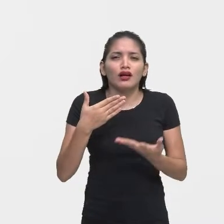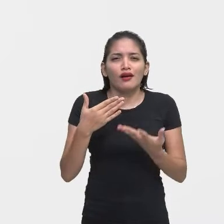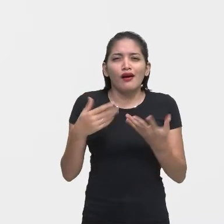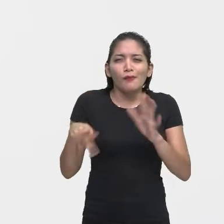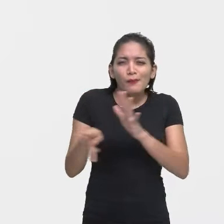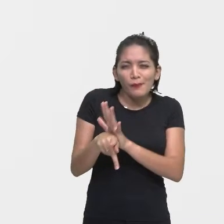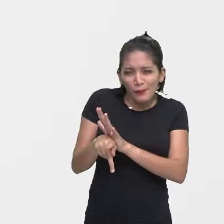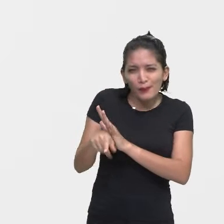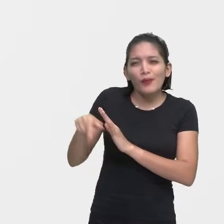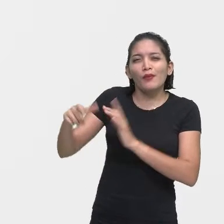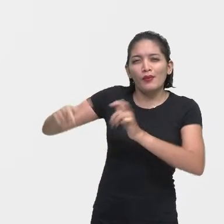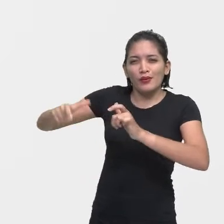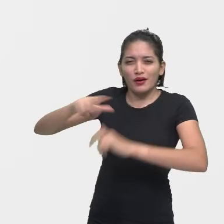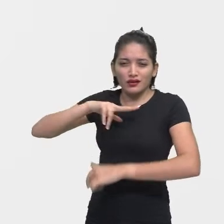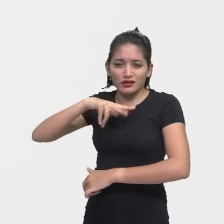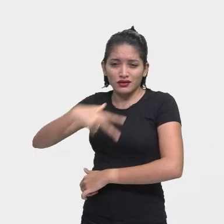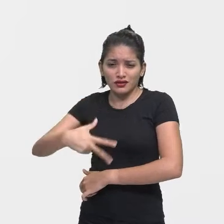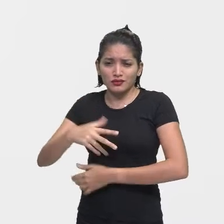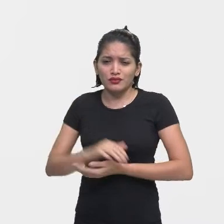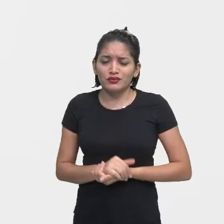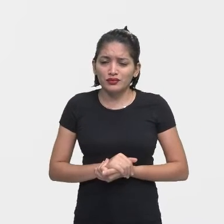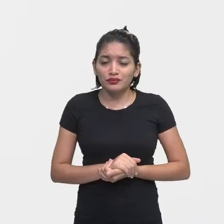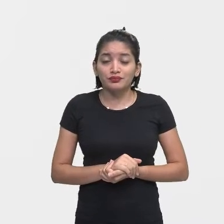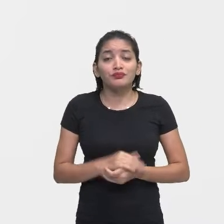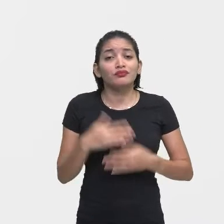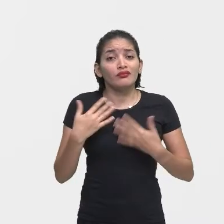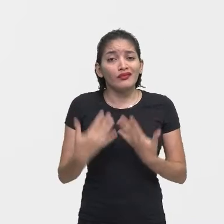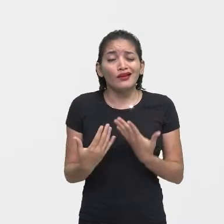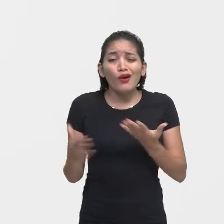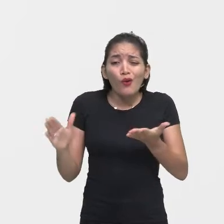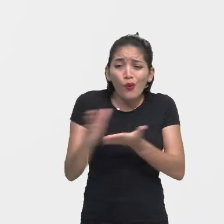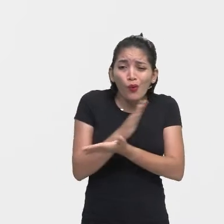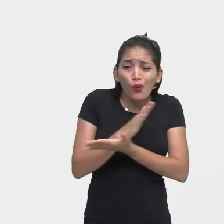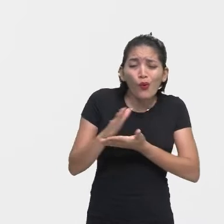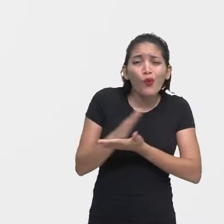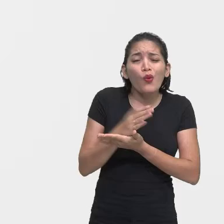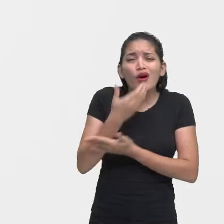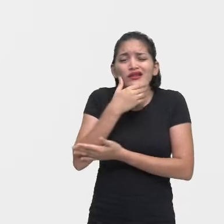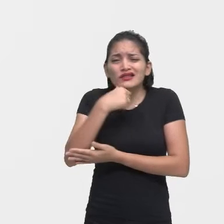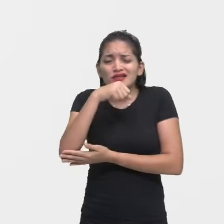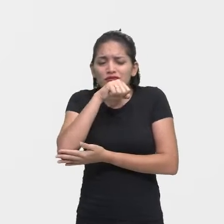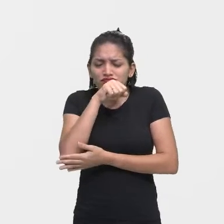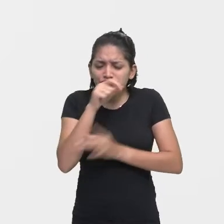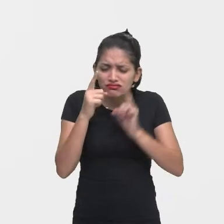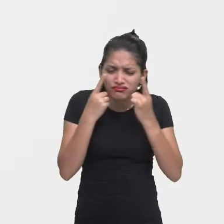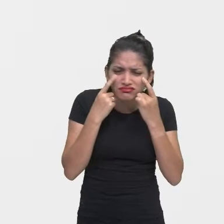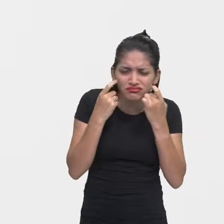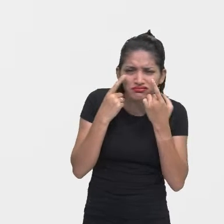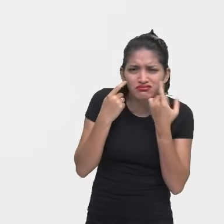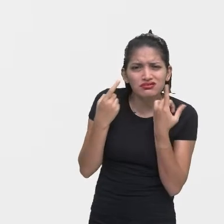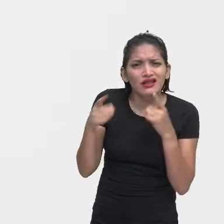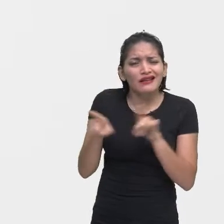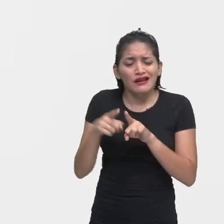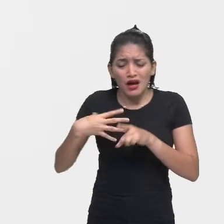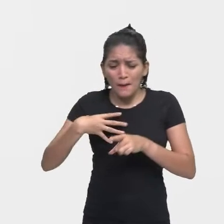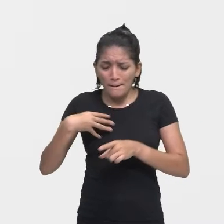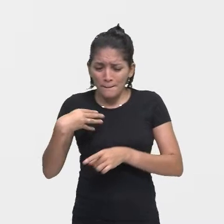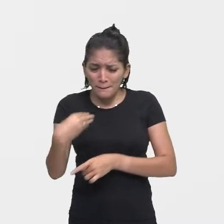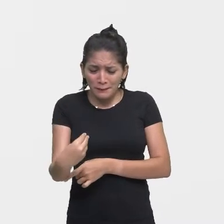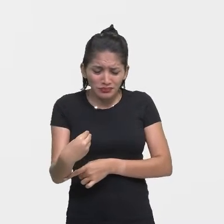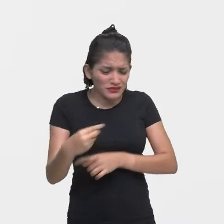de Portugal. Por ti cruzarmos, quantas mães choraram, quantos filhos em